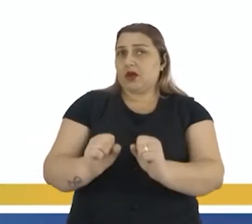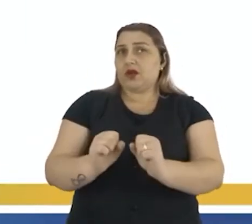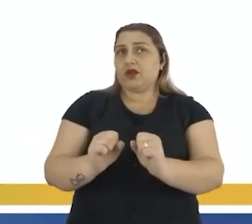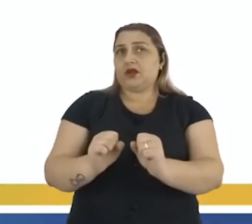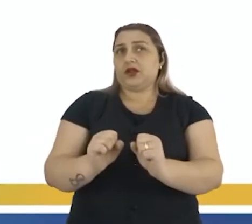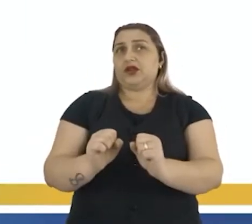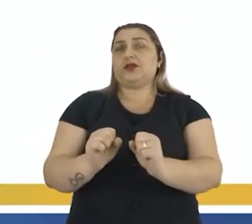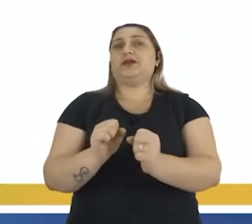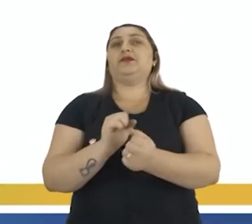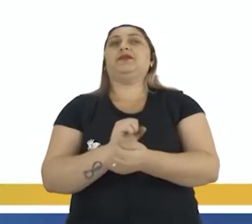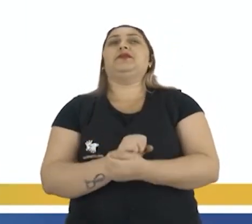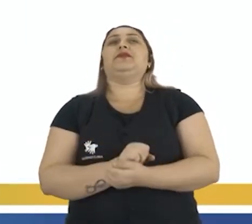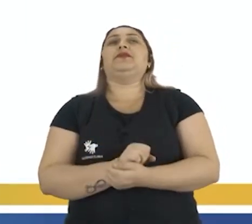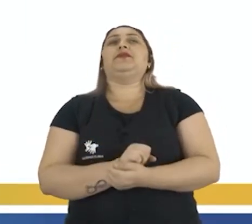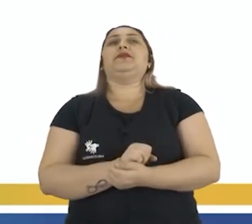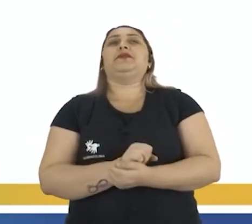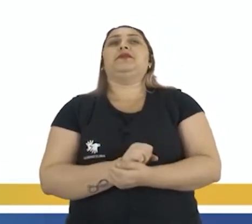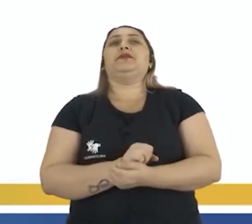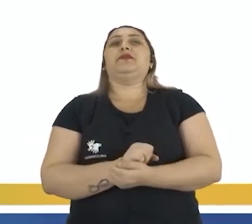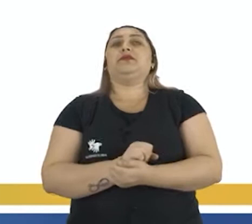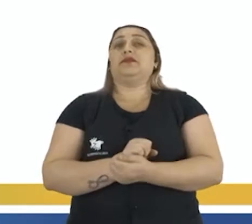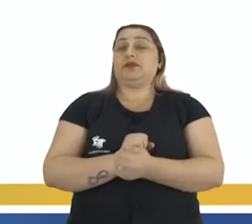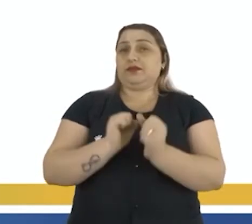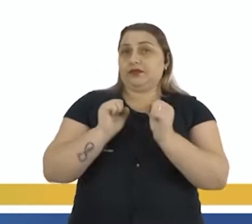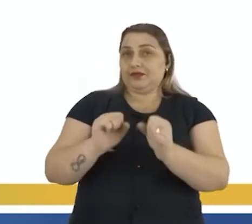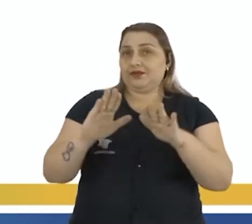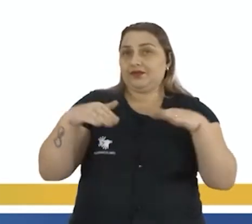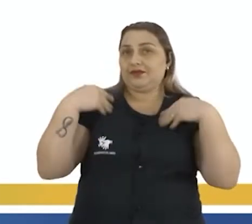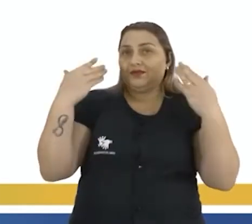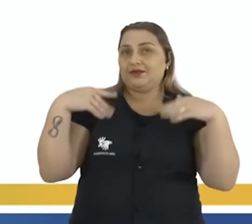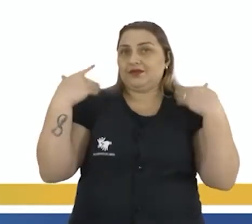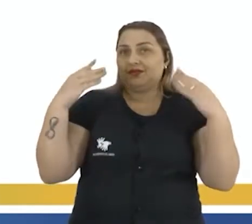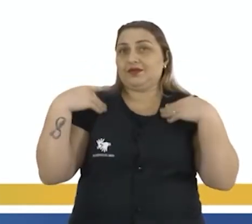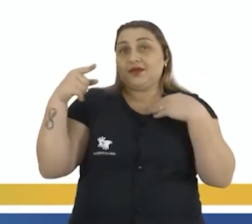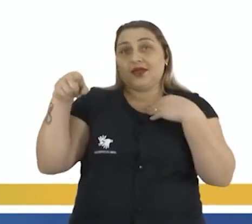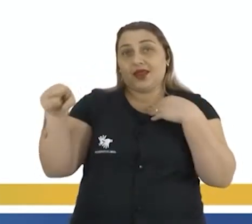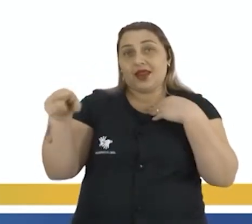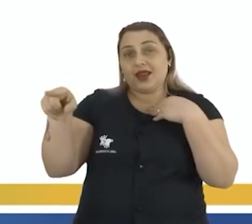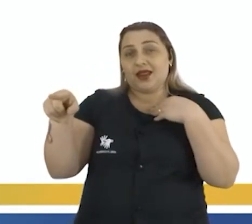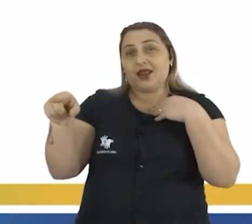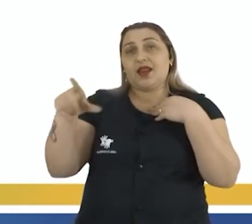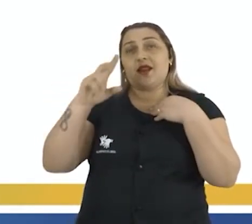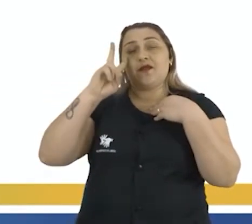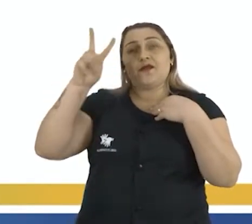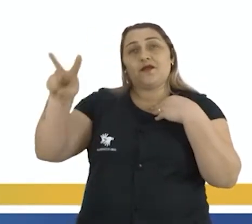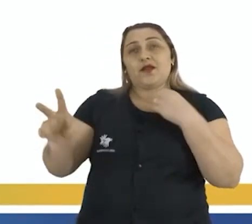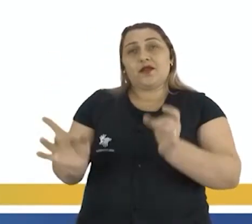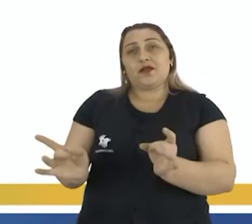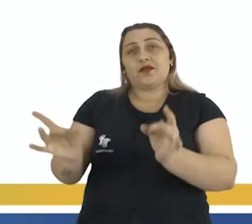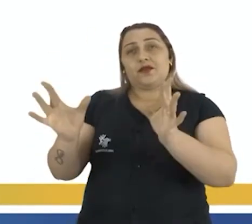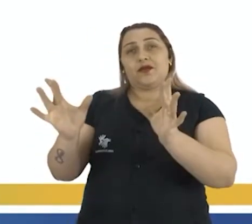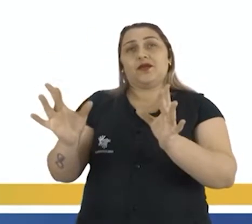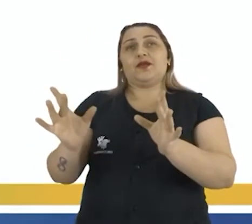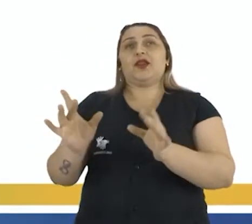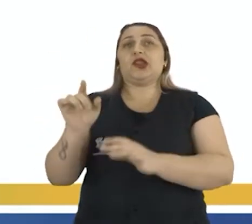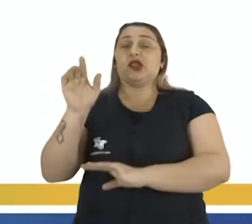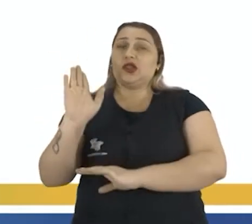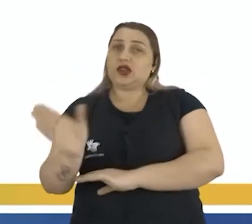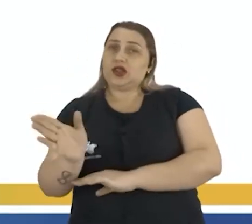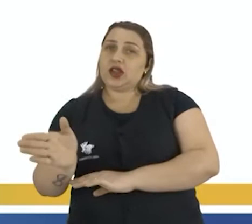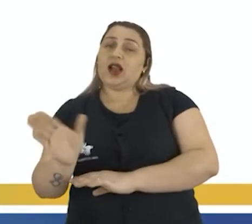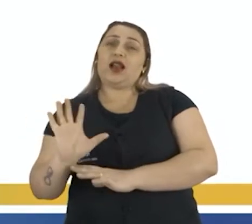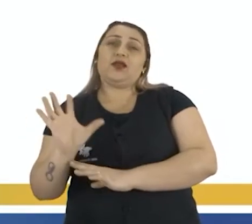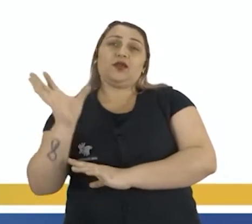para vocês, está dizendo assim: pode alegrar-se, Senhor, que ali adiante vejo uma venda. Já essa ação